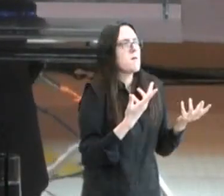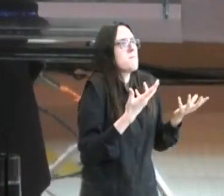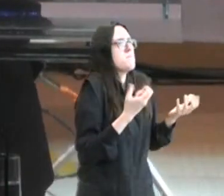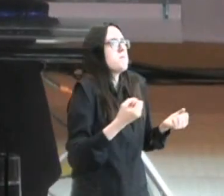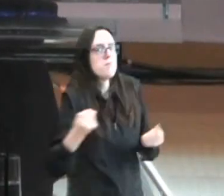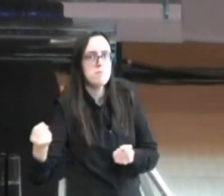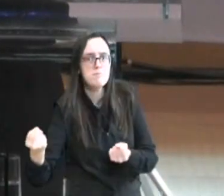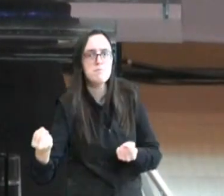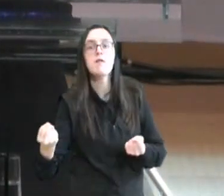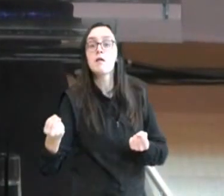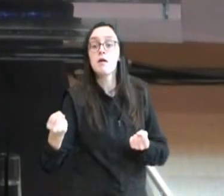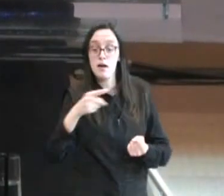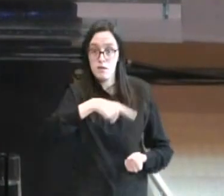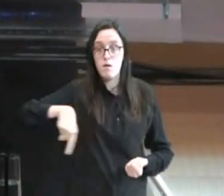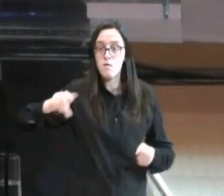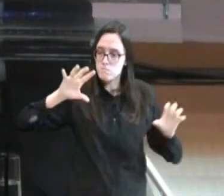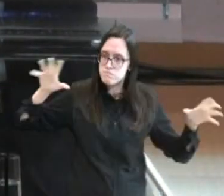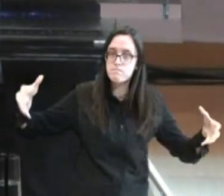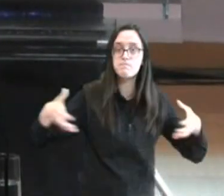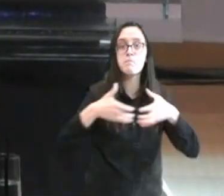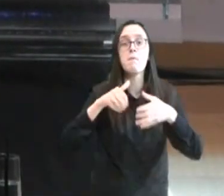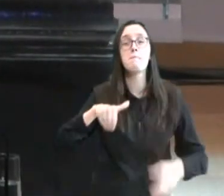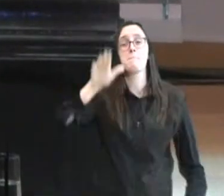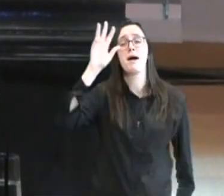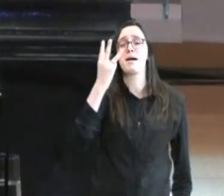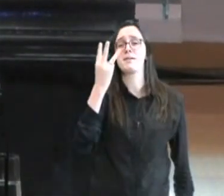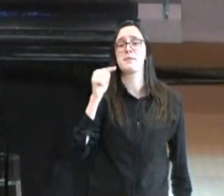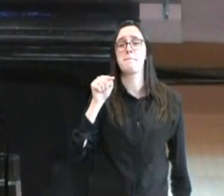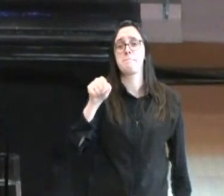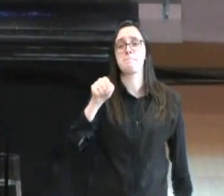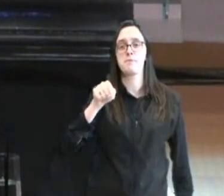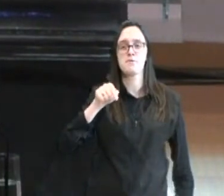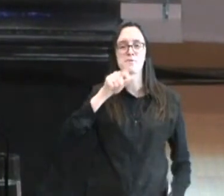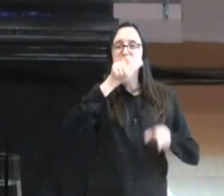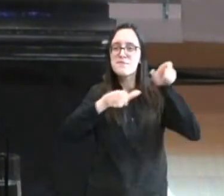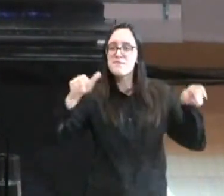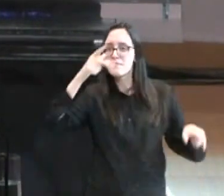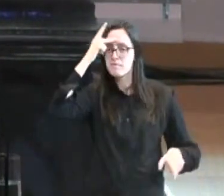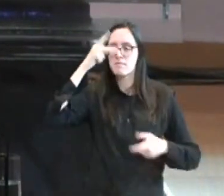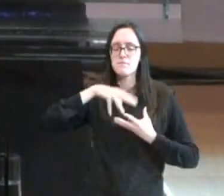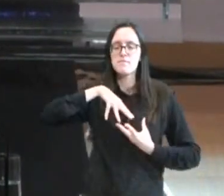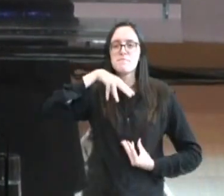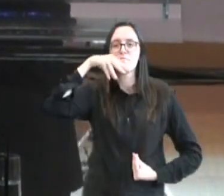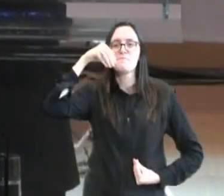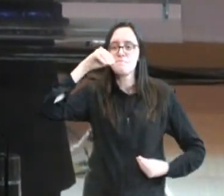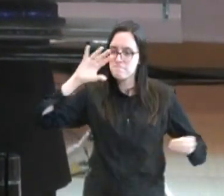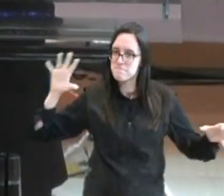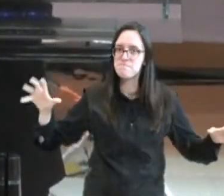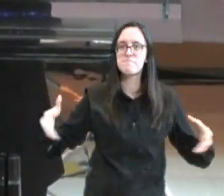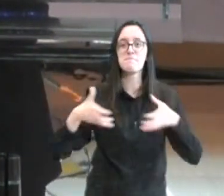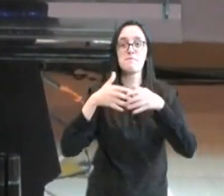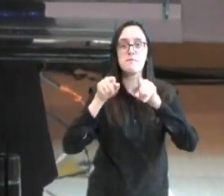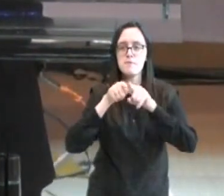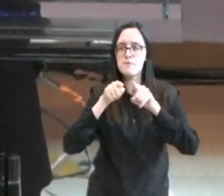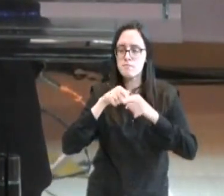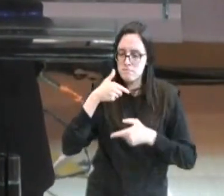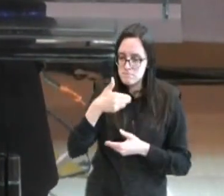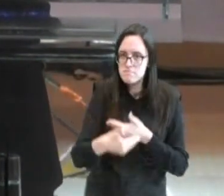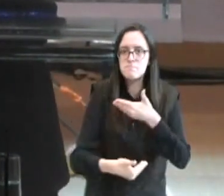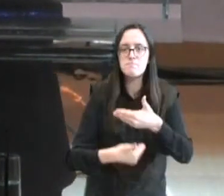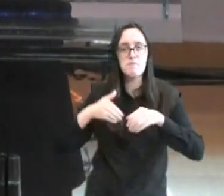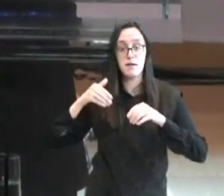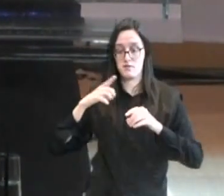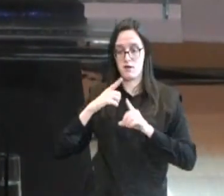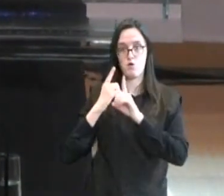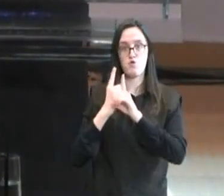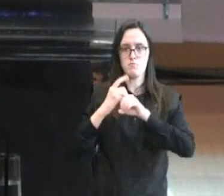naquele dia agregaram-se quase 3.000 almas, e perseveravam na doutrina dos